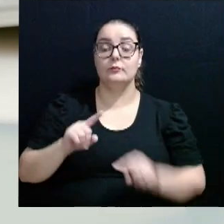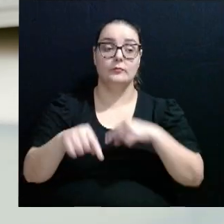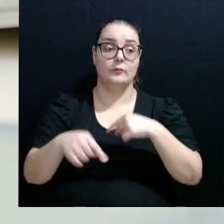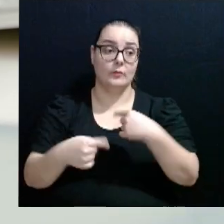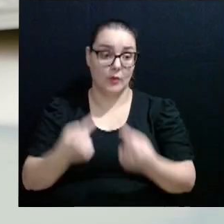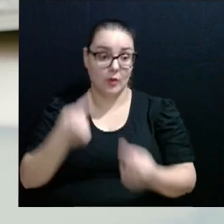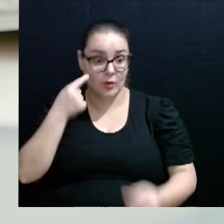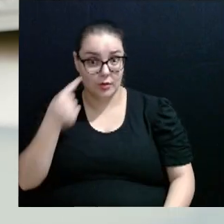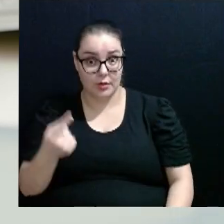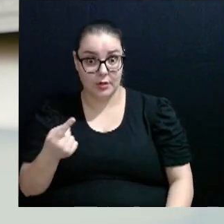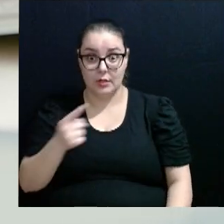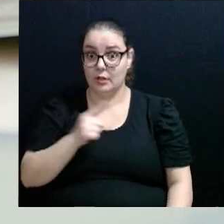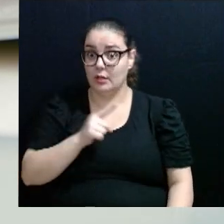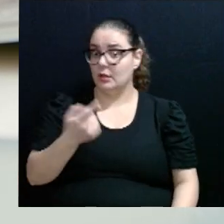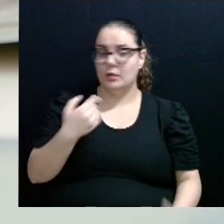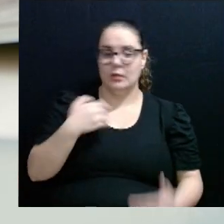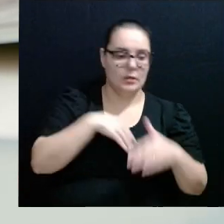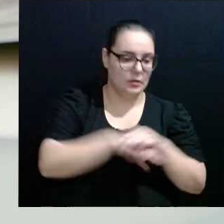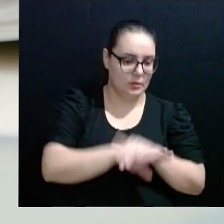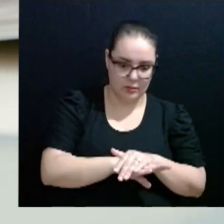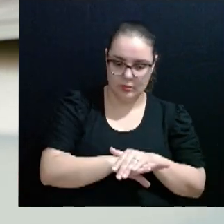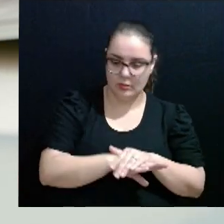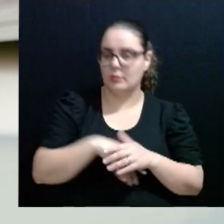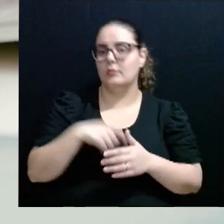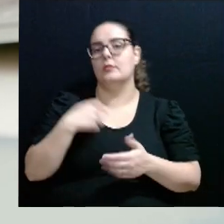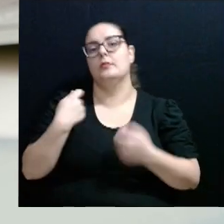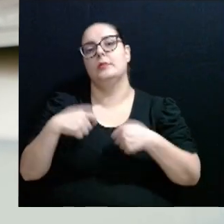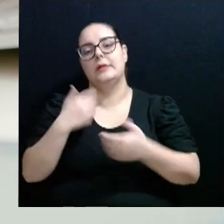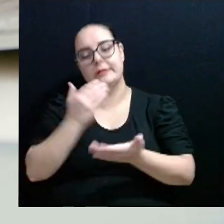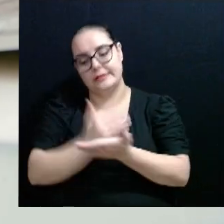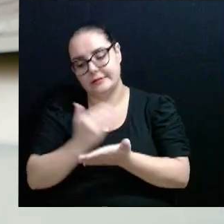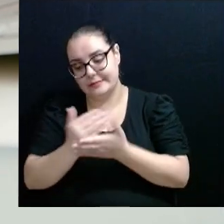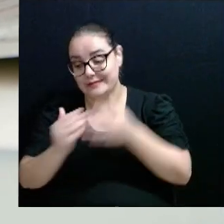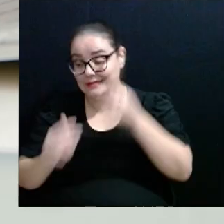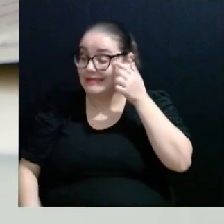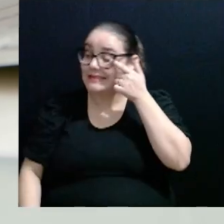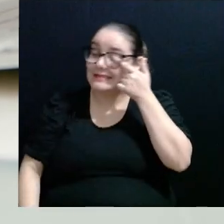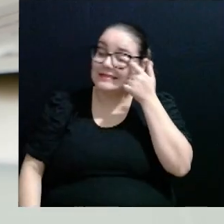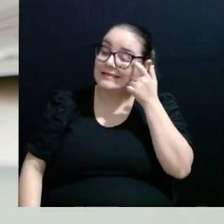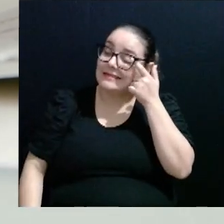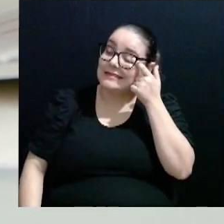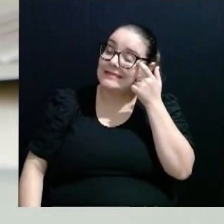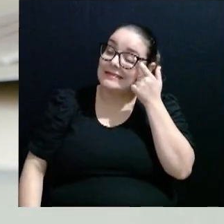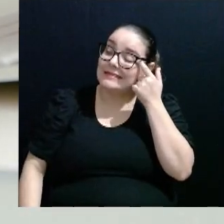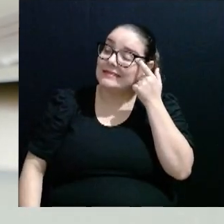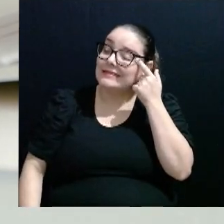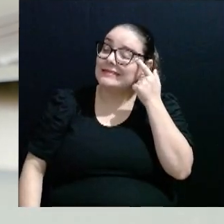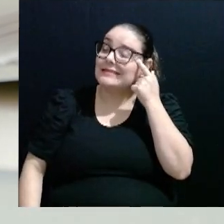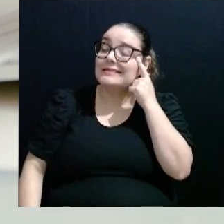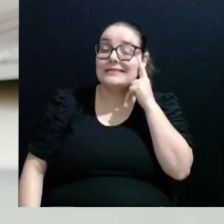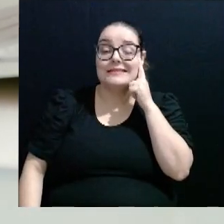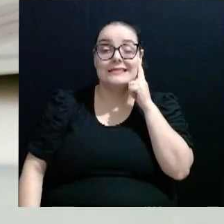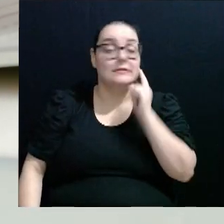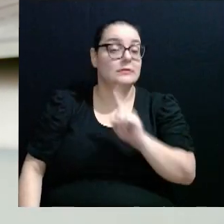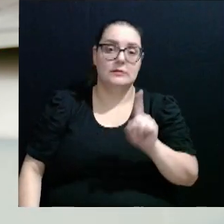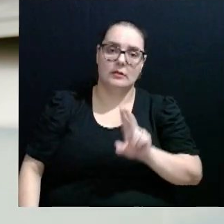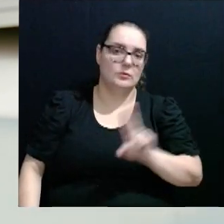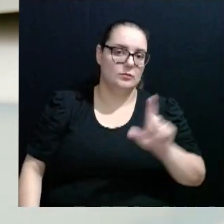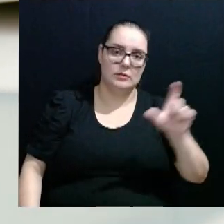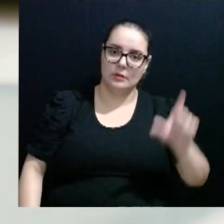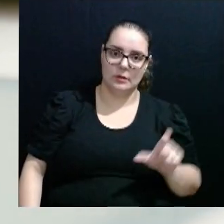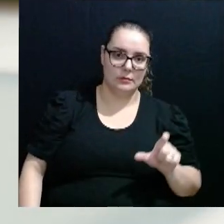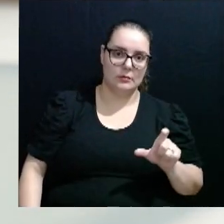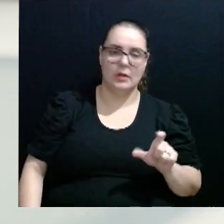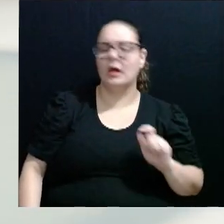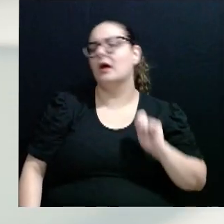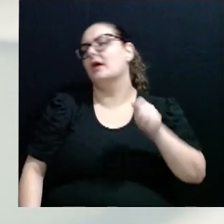Não reservou, vou ter que parcelar. Procure não utilizar cartão, sabe? Eu pago no cartão e